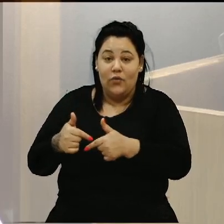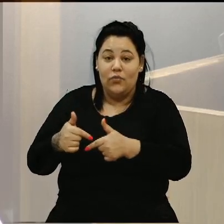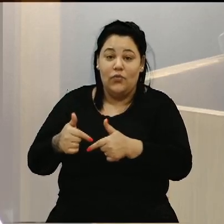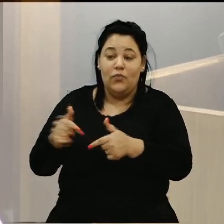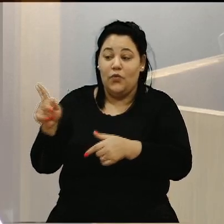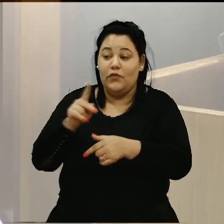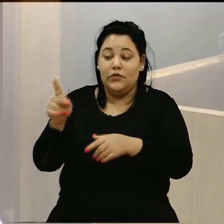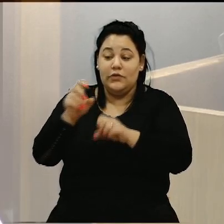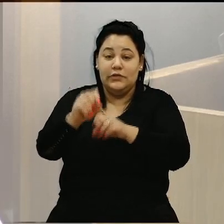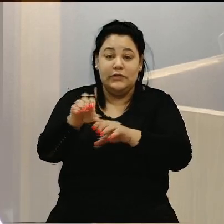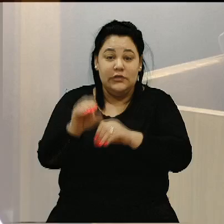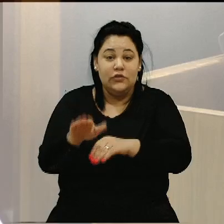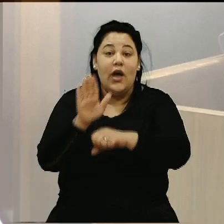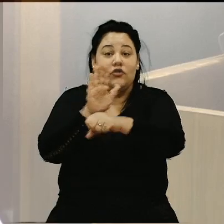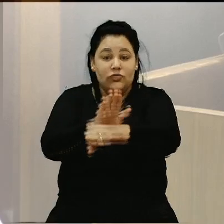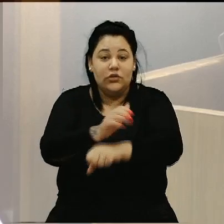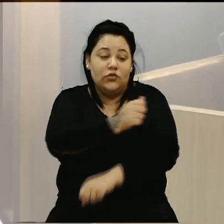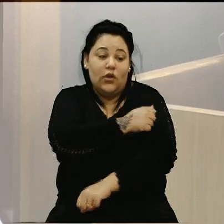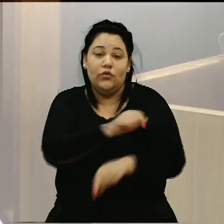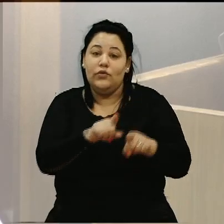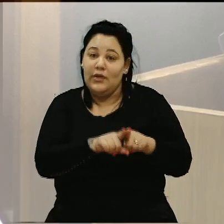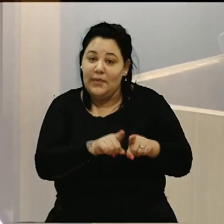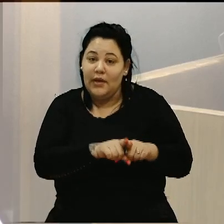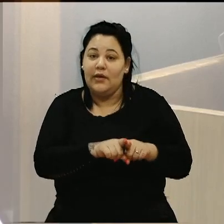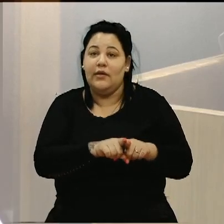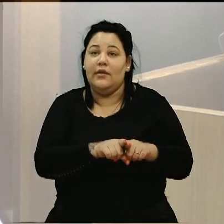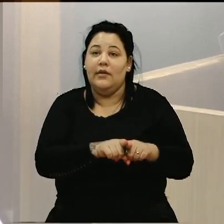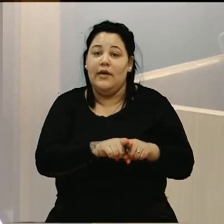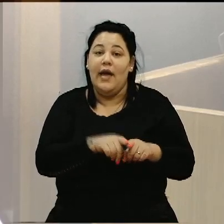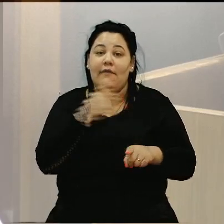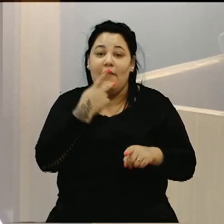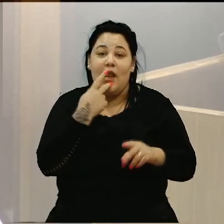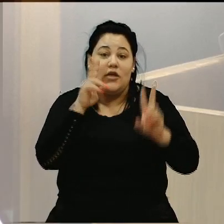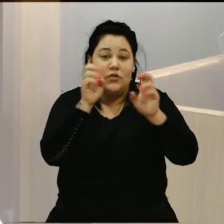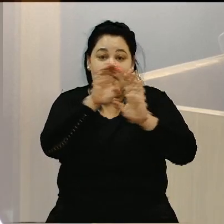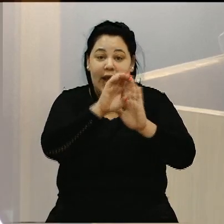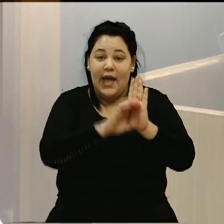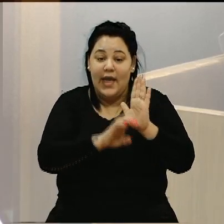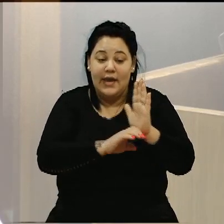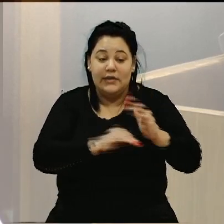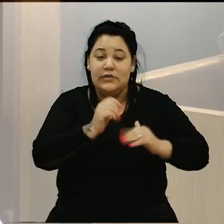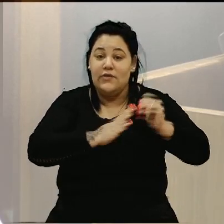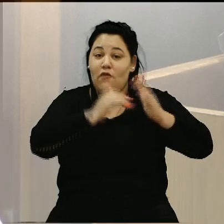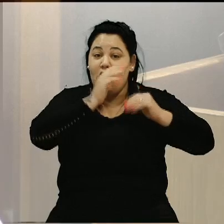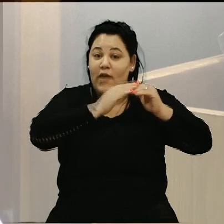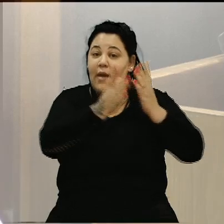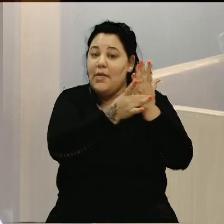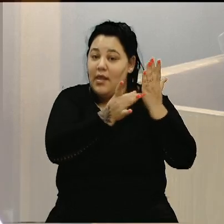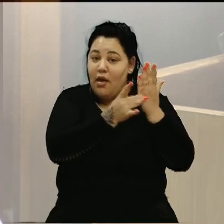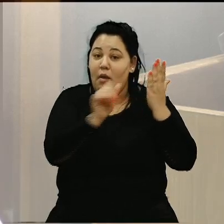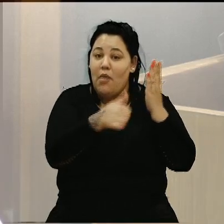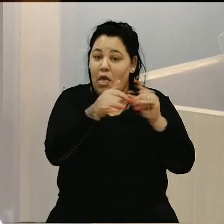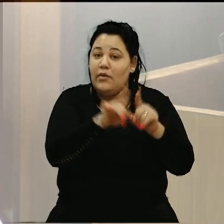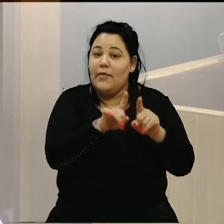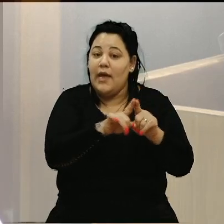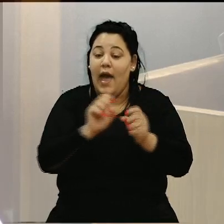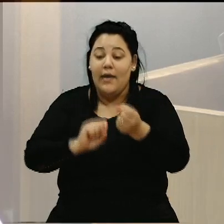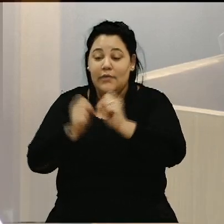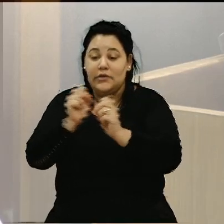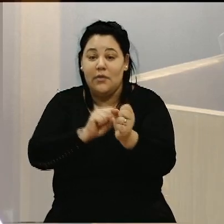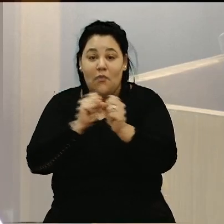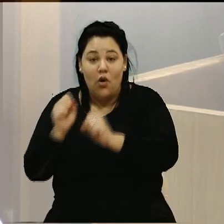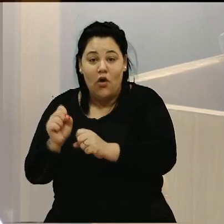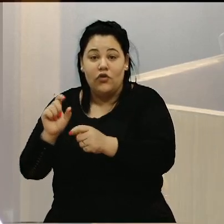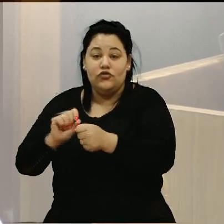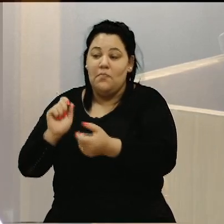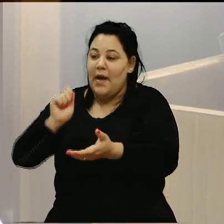com orientação profissional, aconselhamento de carreira e desenvolvimento de habilidades. Empresas podem financiar visitas